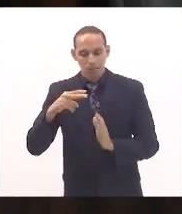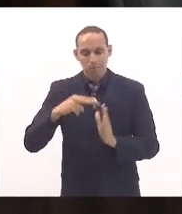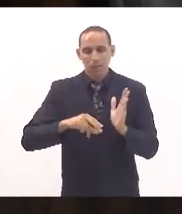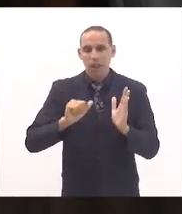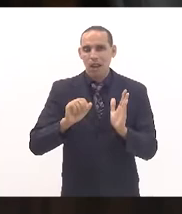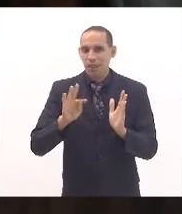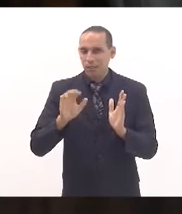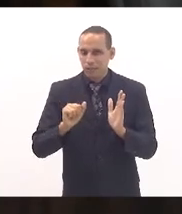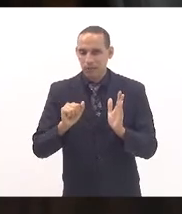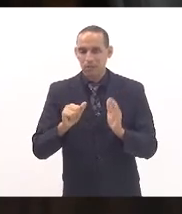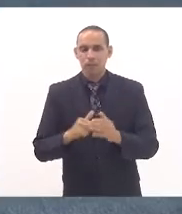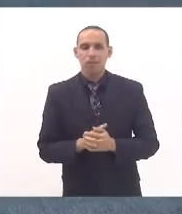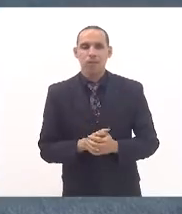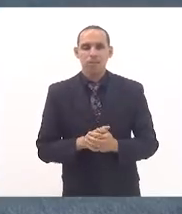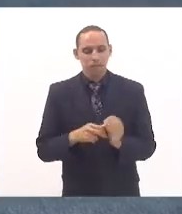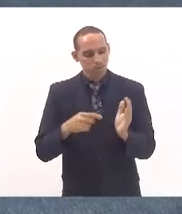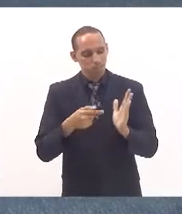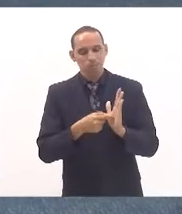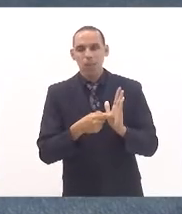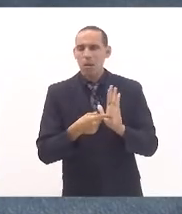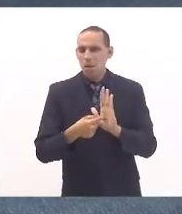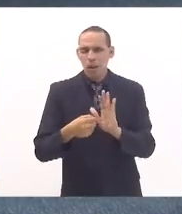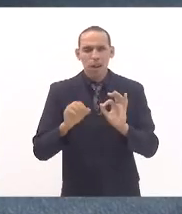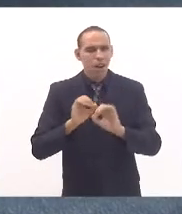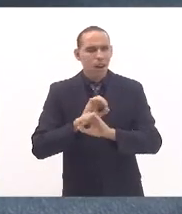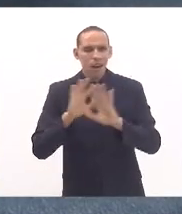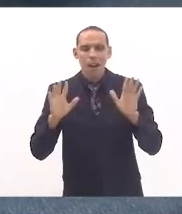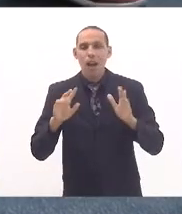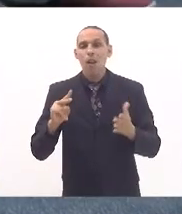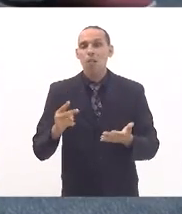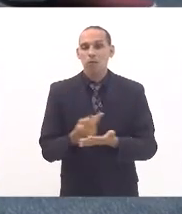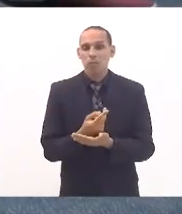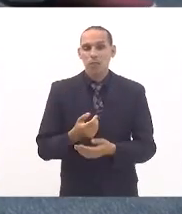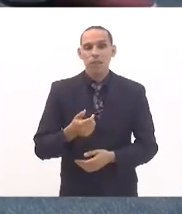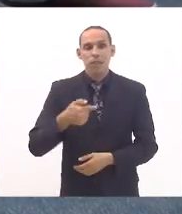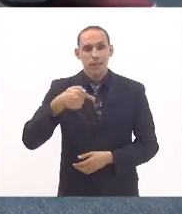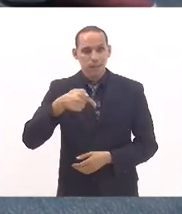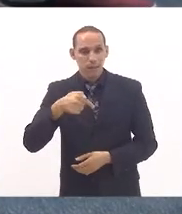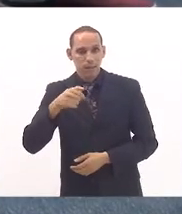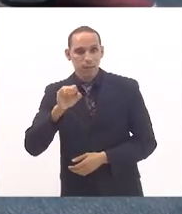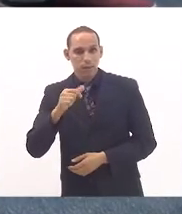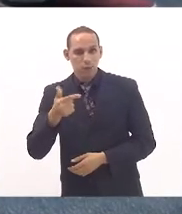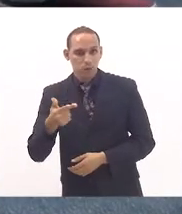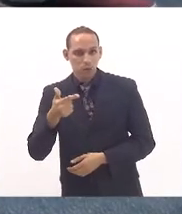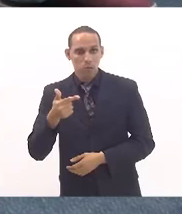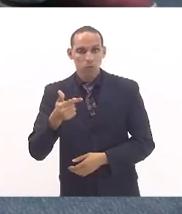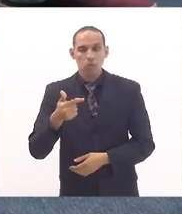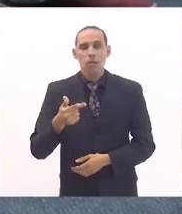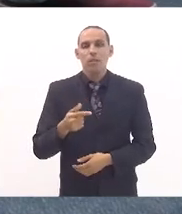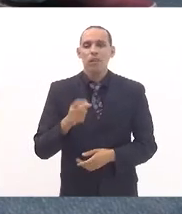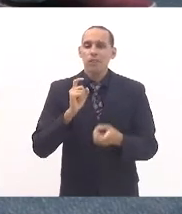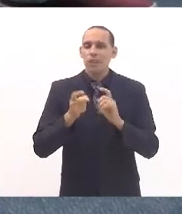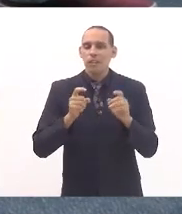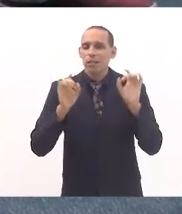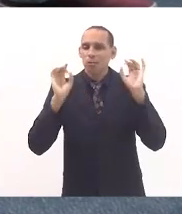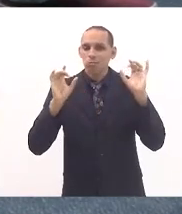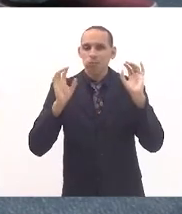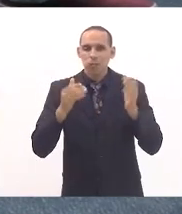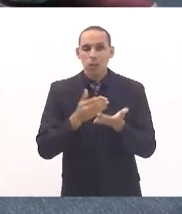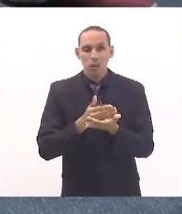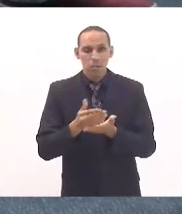da ata da sessão anterior. A ata reflete com exatidão o ocorrido na 72ª sessão extraordinária, que iniciada